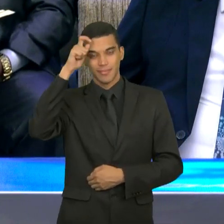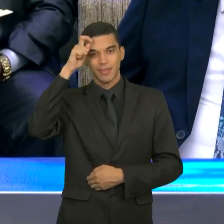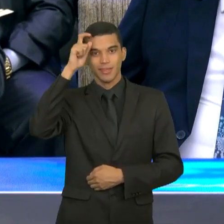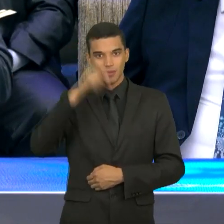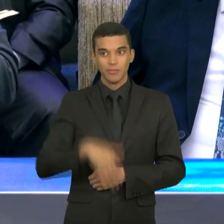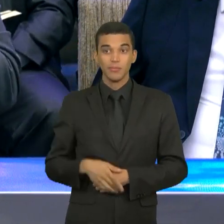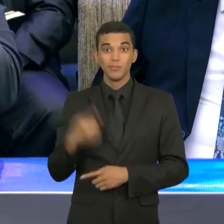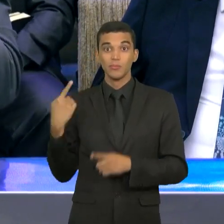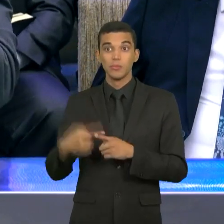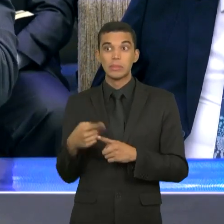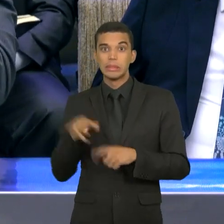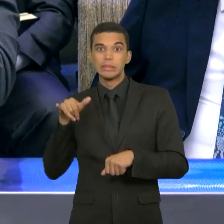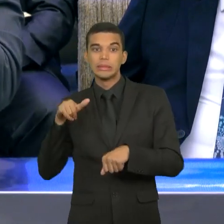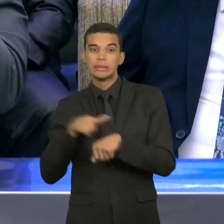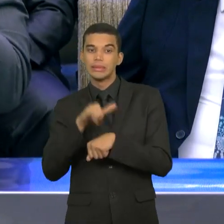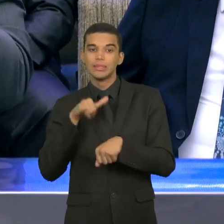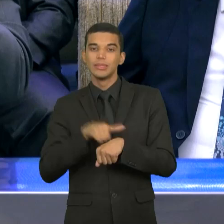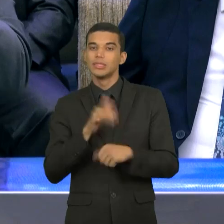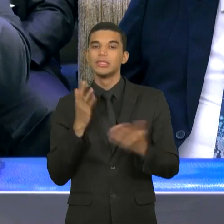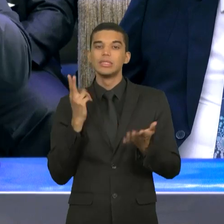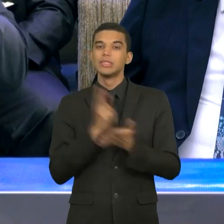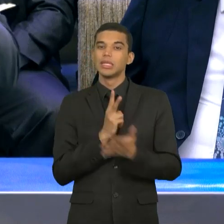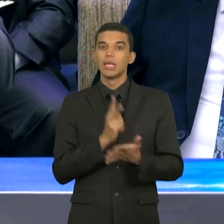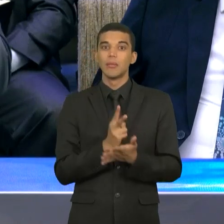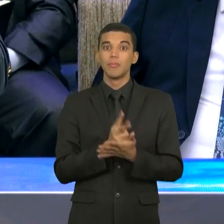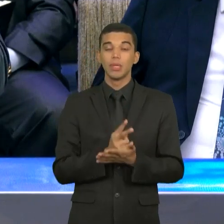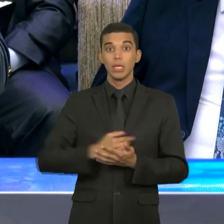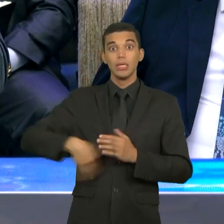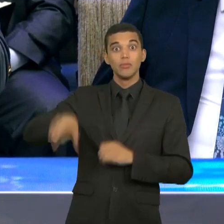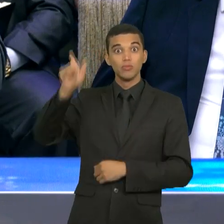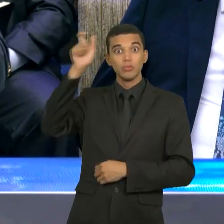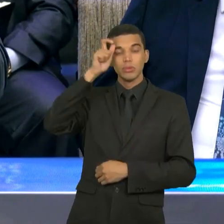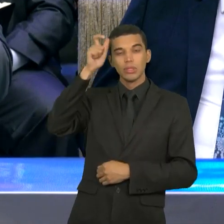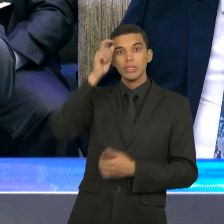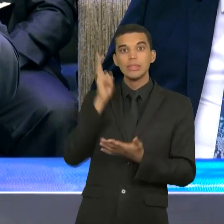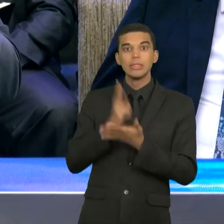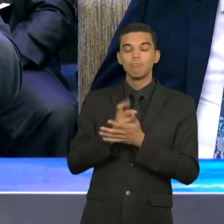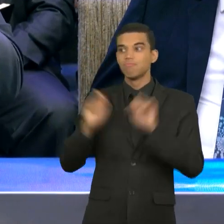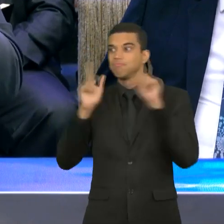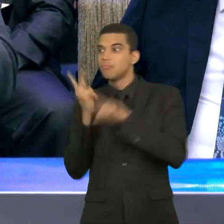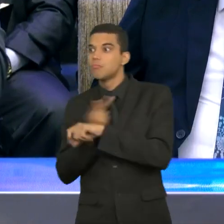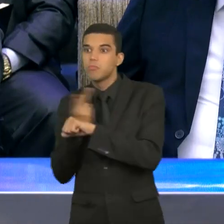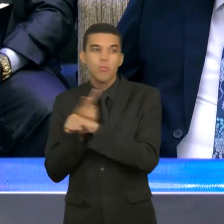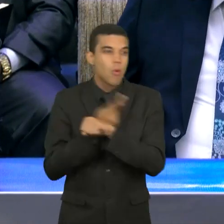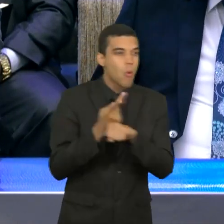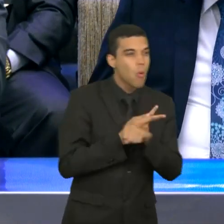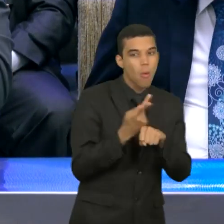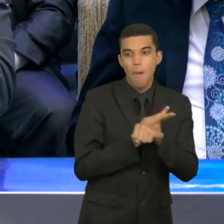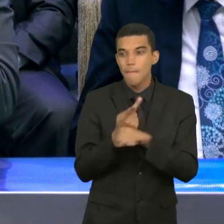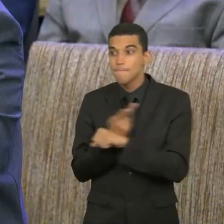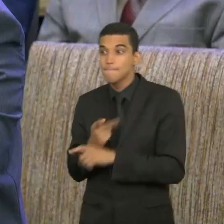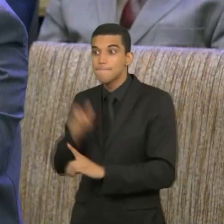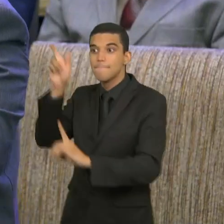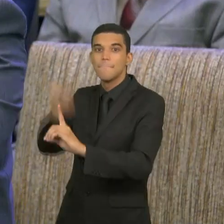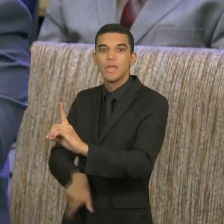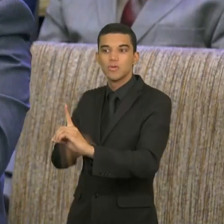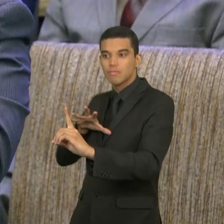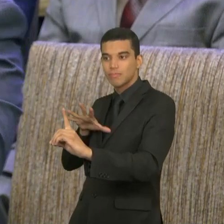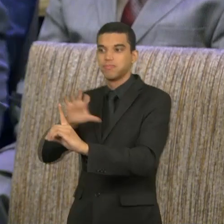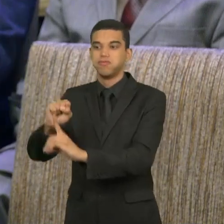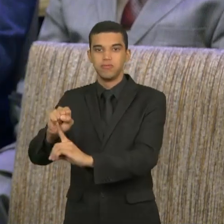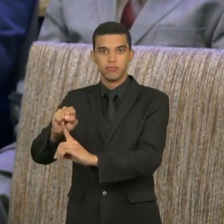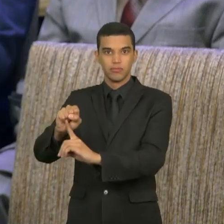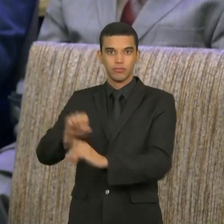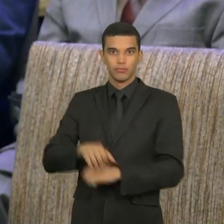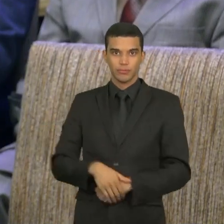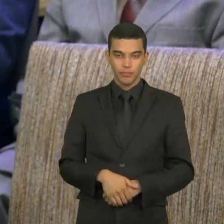palavra de Deus diz que ele anda em derredor buscando A quem possa tragar o que é que ele quer tirar da sua vida a sua comunhão